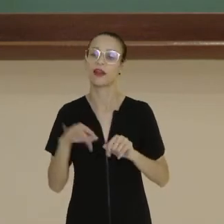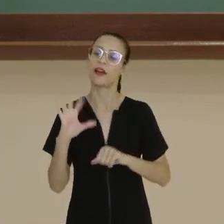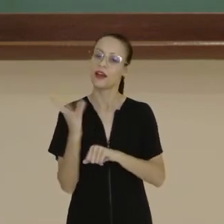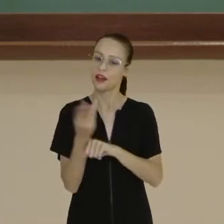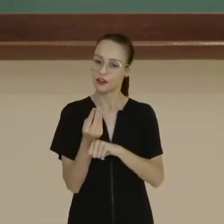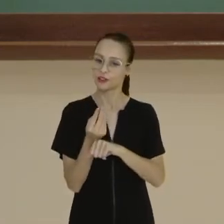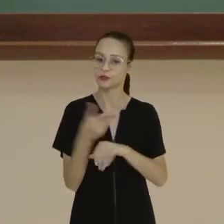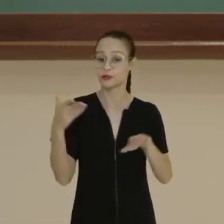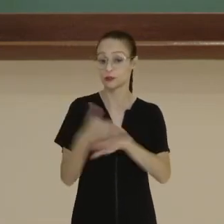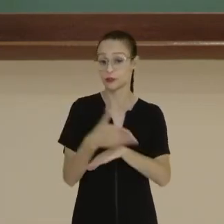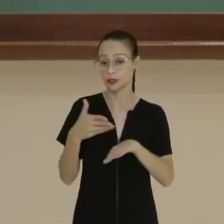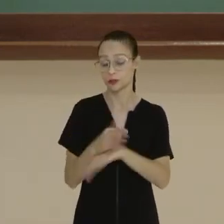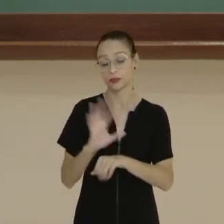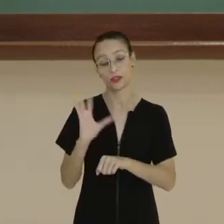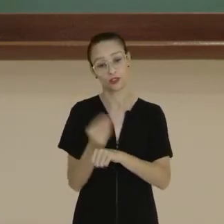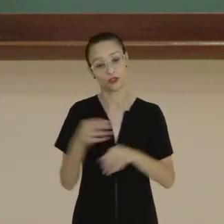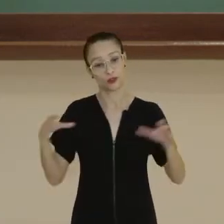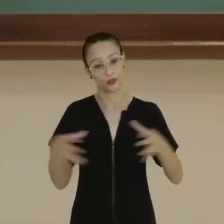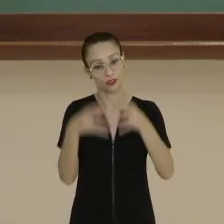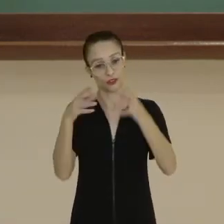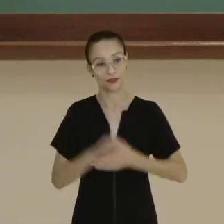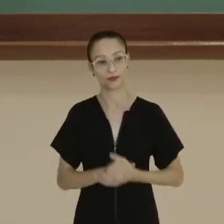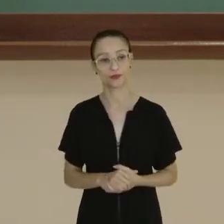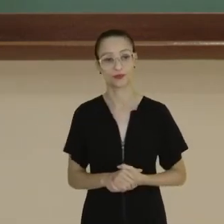ali participativa, uma arte coletiva.